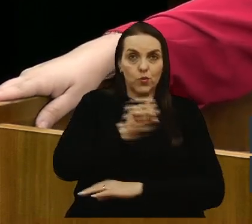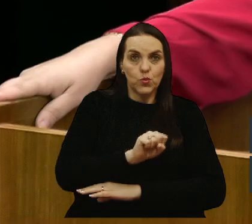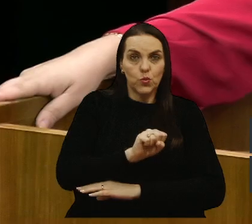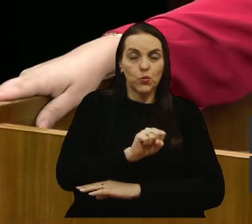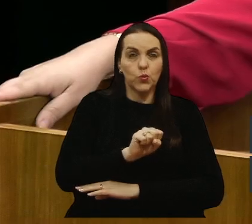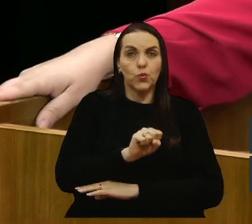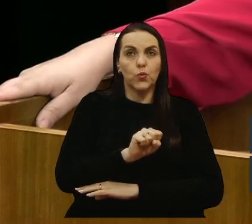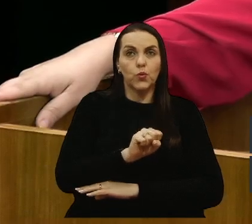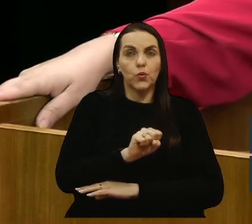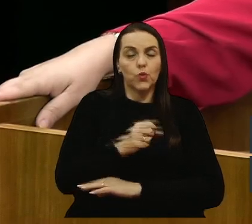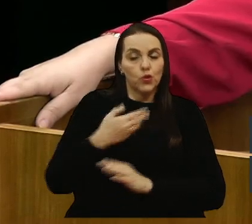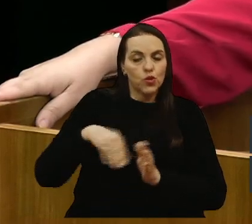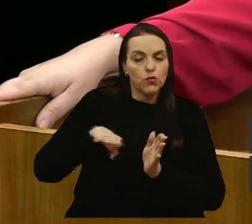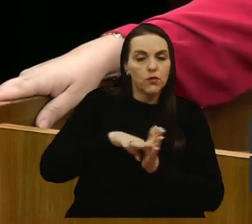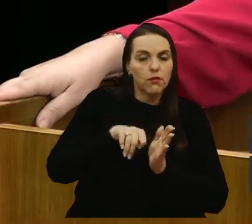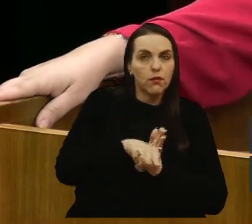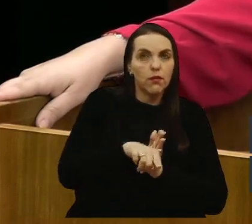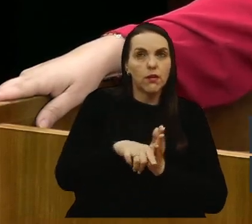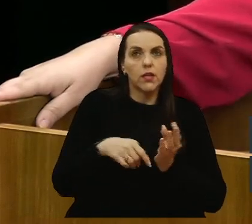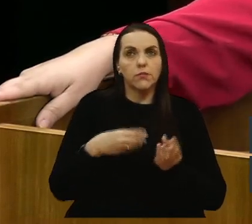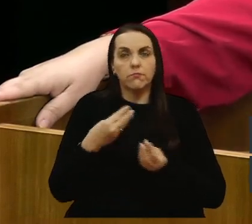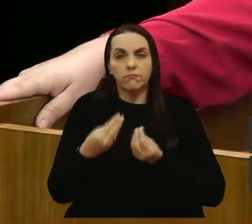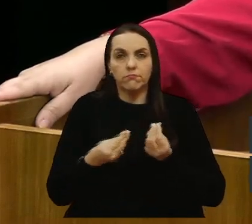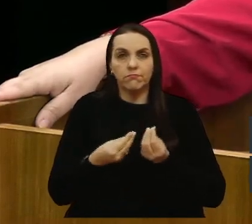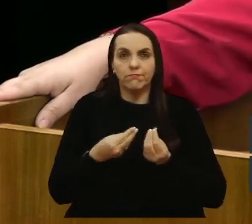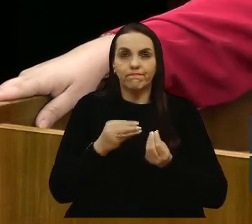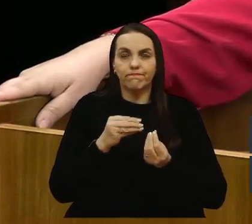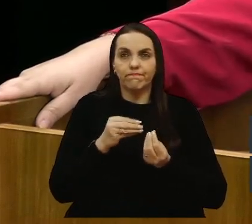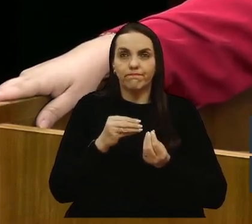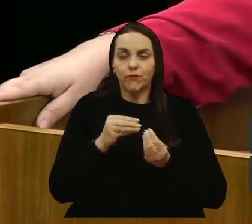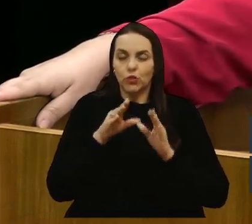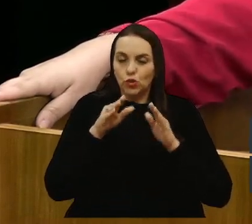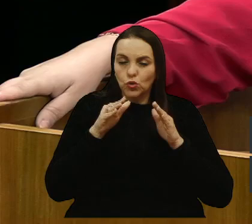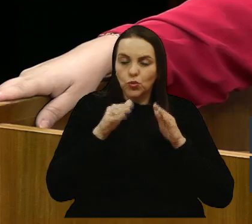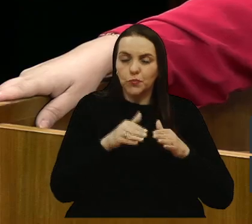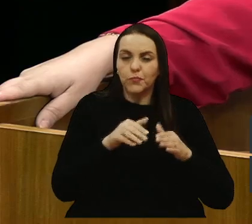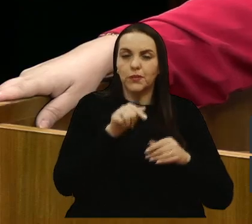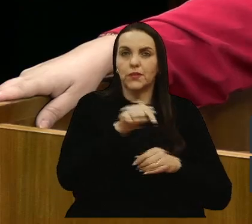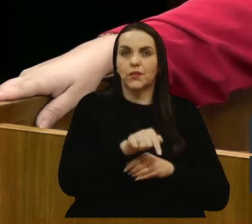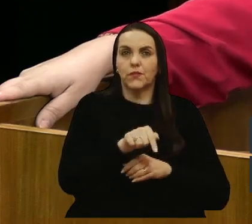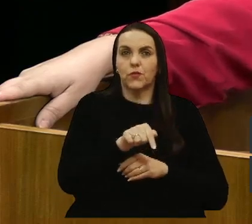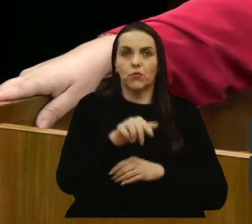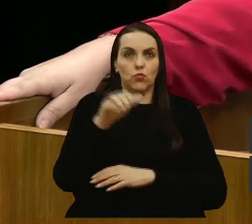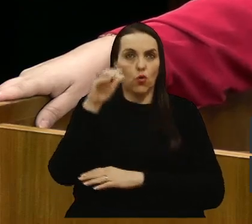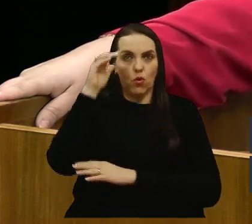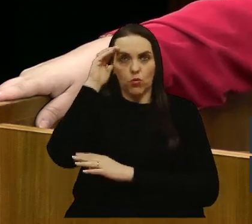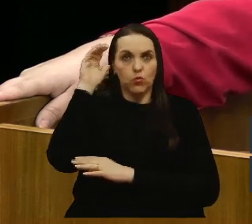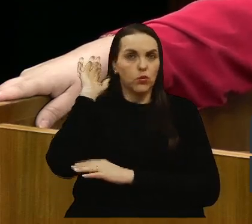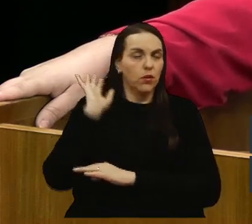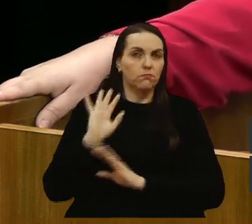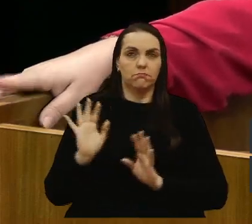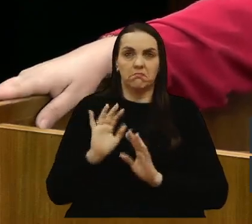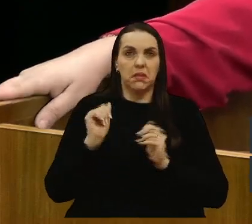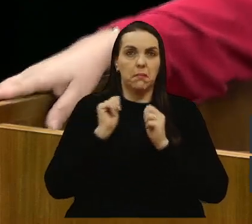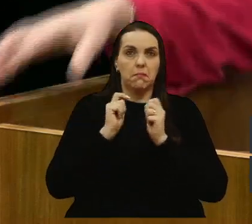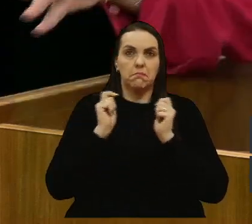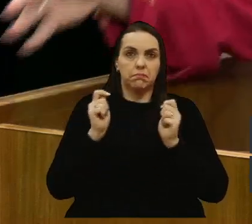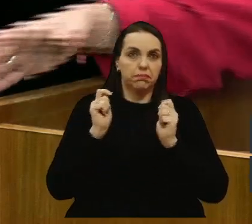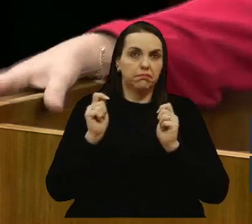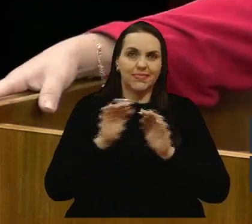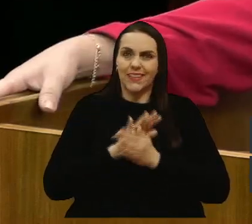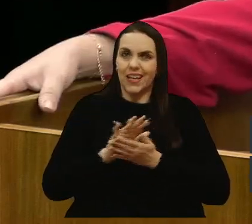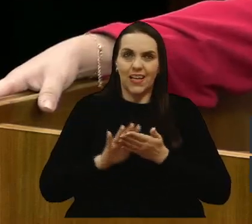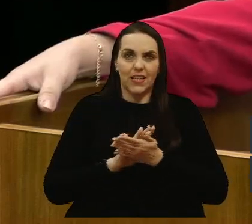chegando, e fomos exclusivamente para escutar, né? Não fizemos nenhuma manifestação lá,